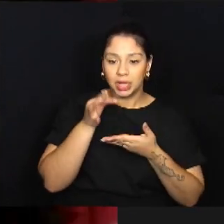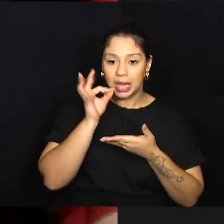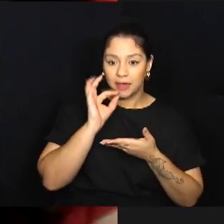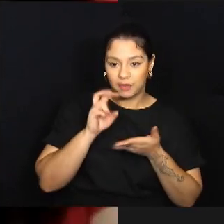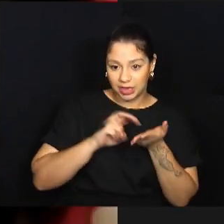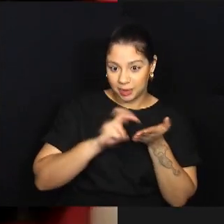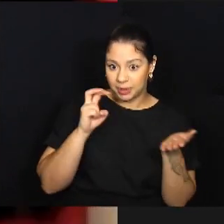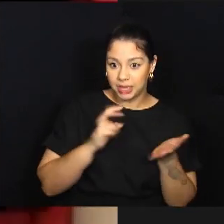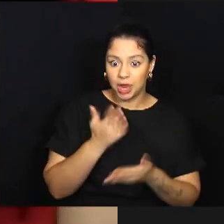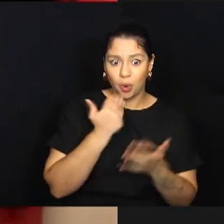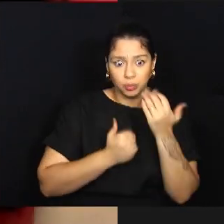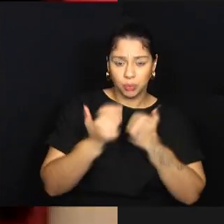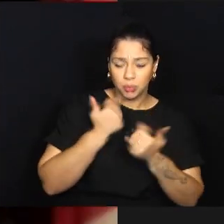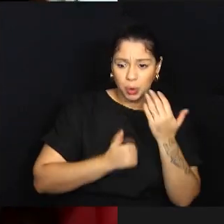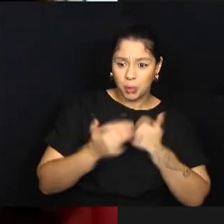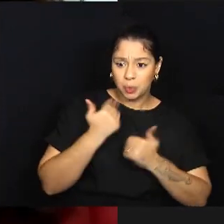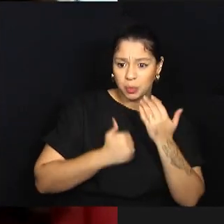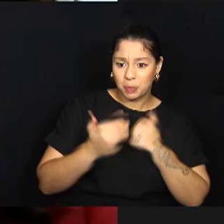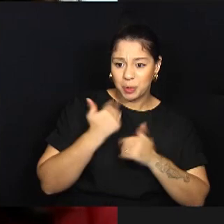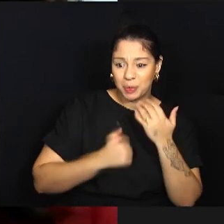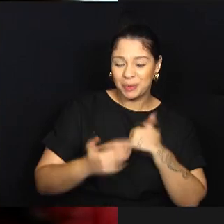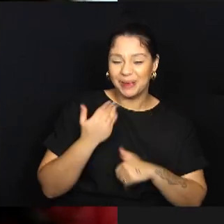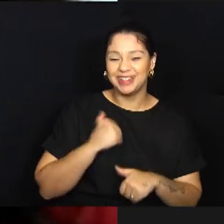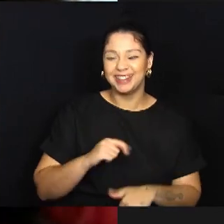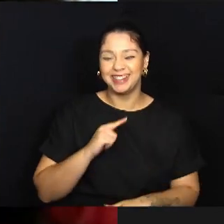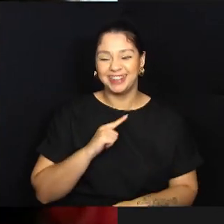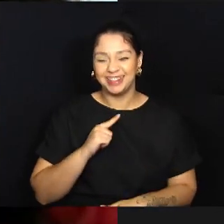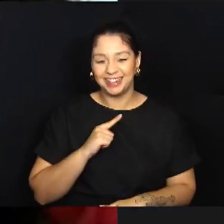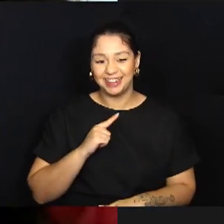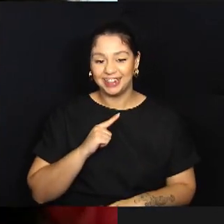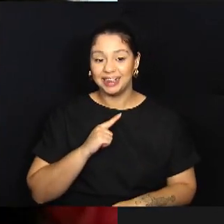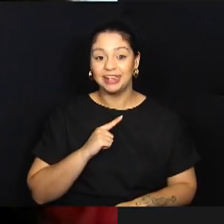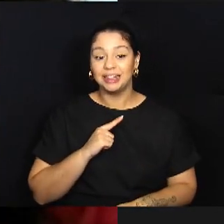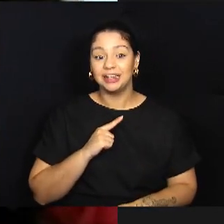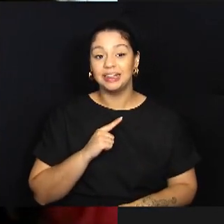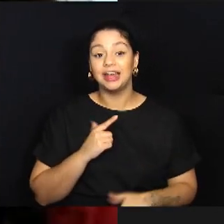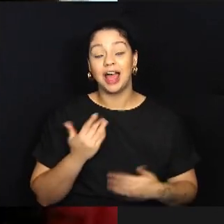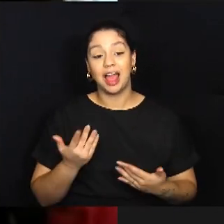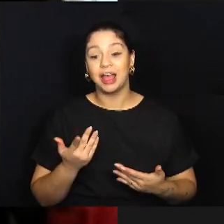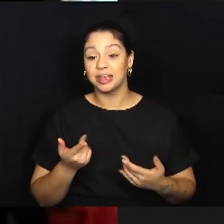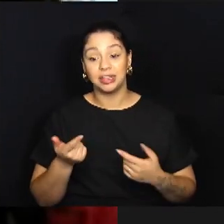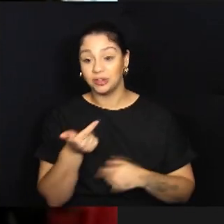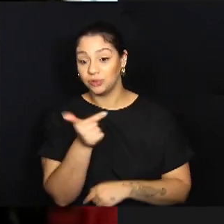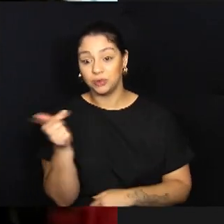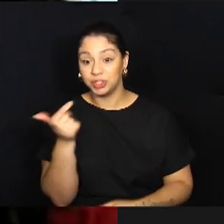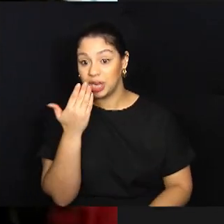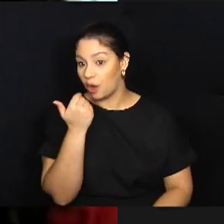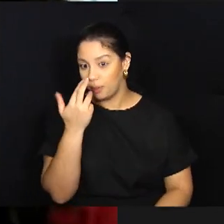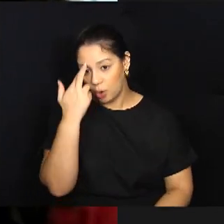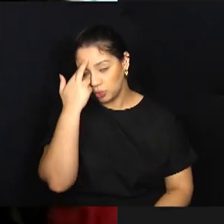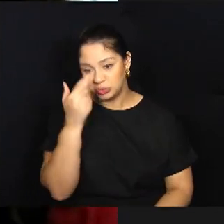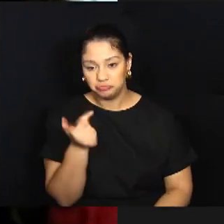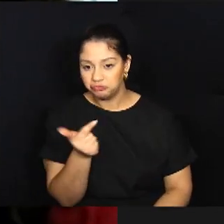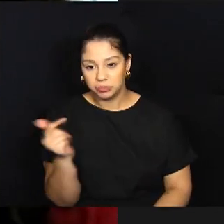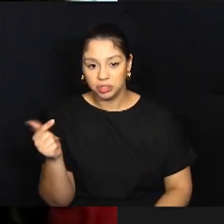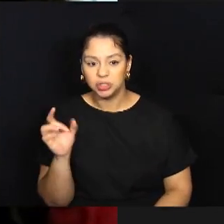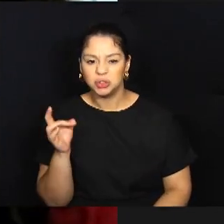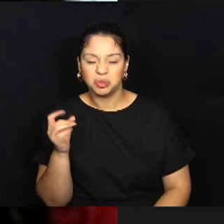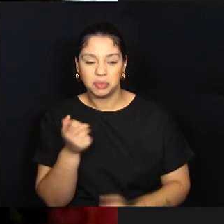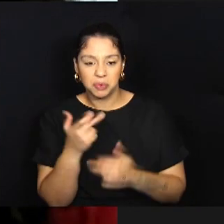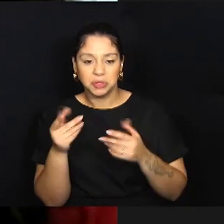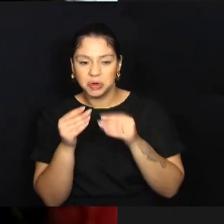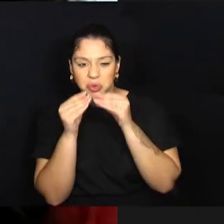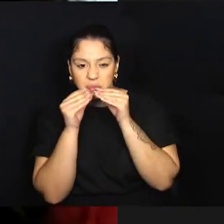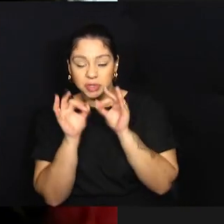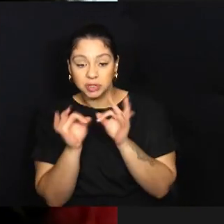gente podia para aguentar mais tempo. Normalmente, a gente não almoçava, né? Comia um lanchinho, fazia alguma coisa